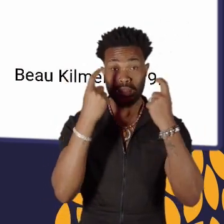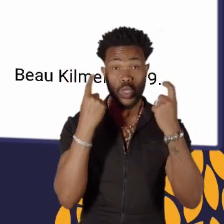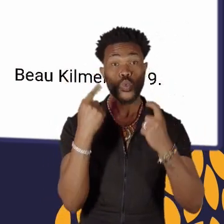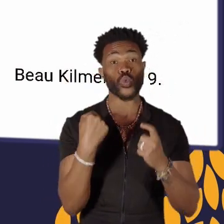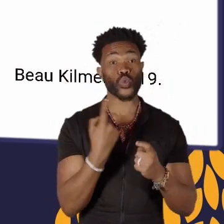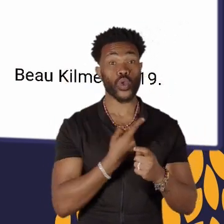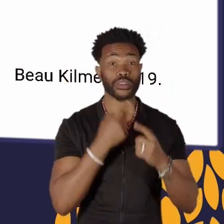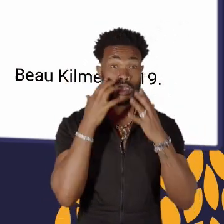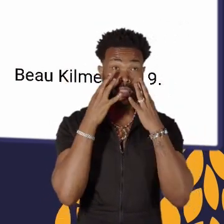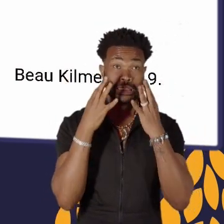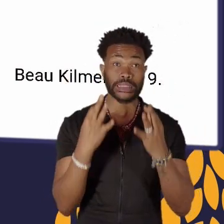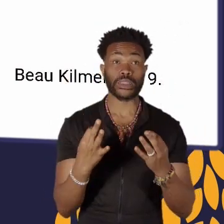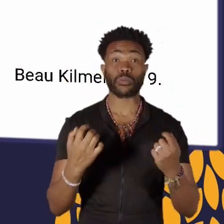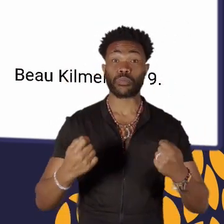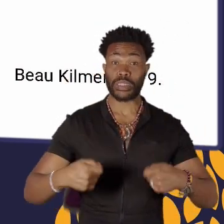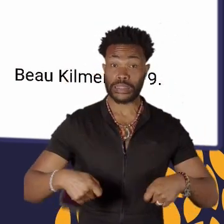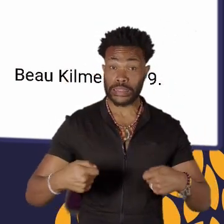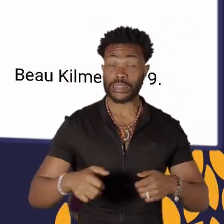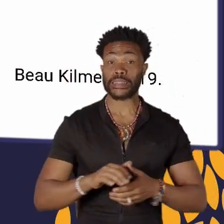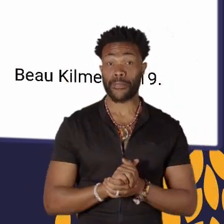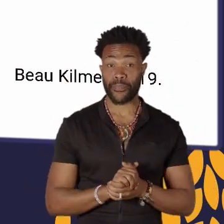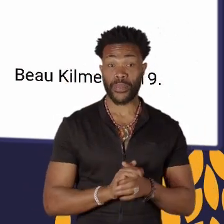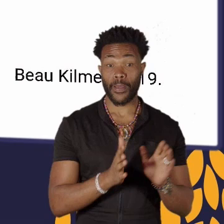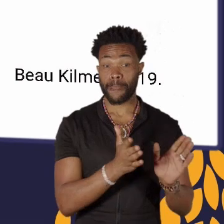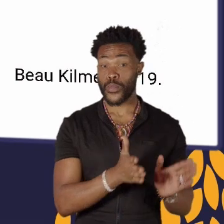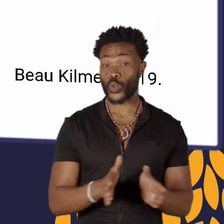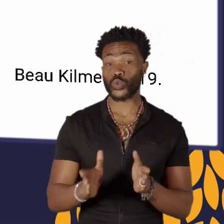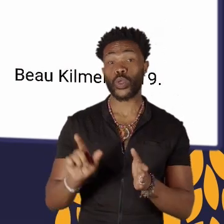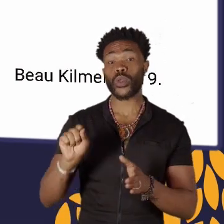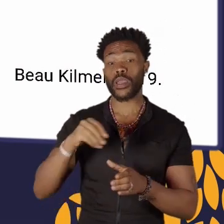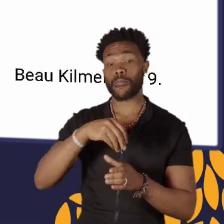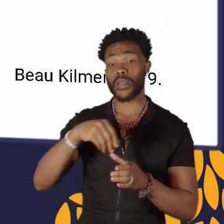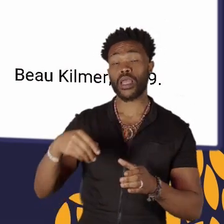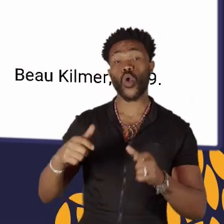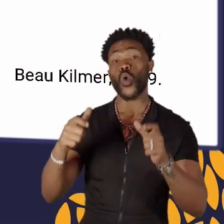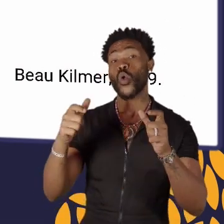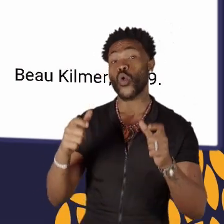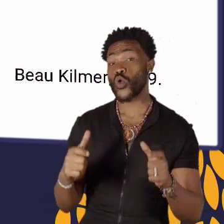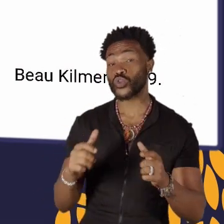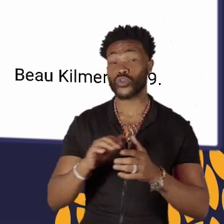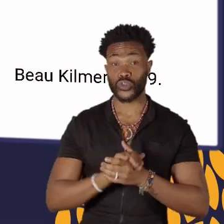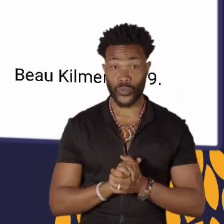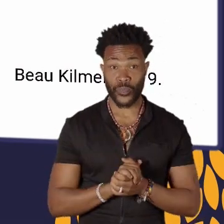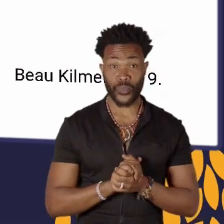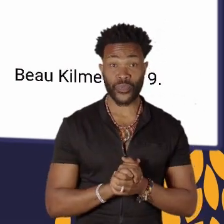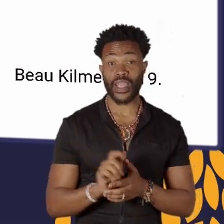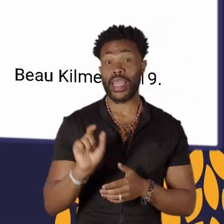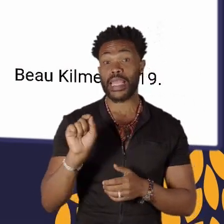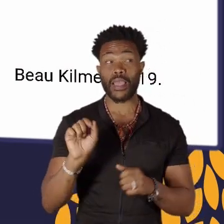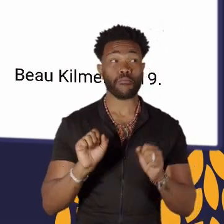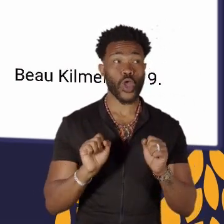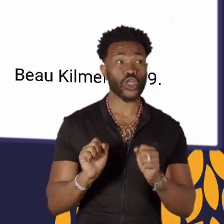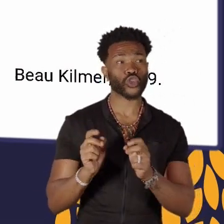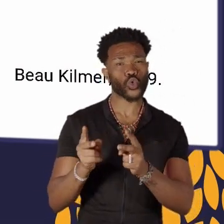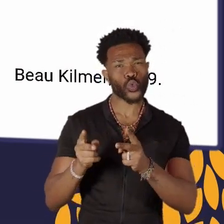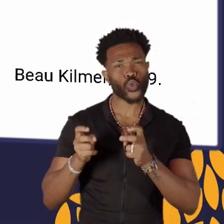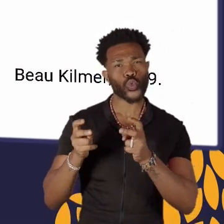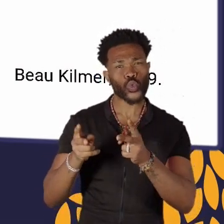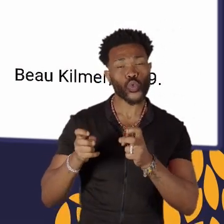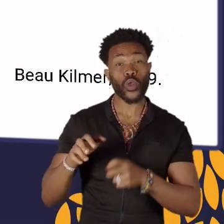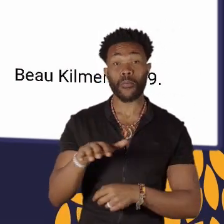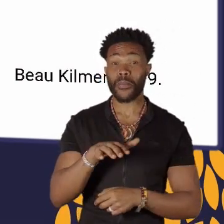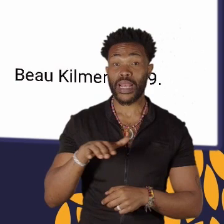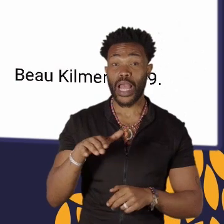a nossa atenção. Com relação à produção, quem produz, aonde produz, quem pode lucrar com o mercado